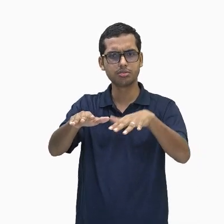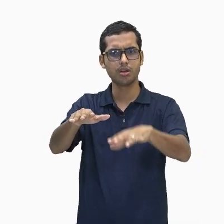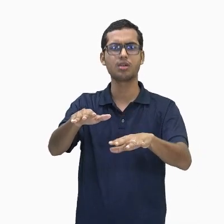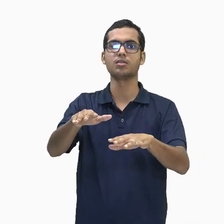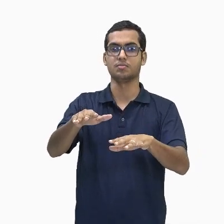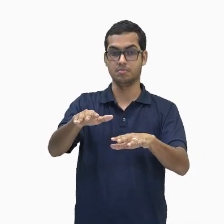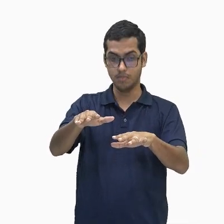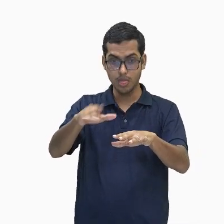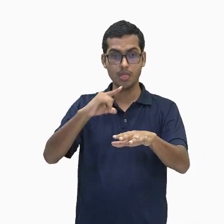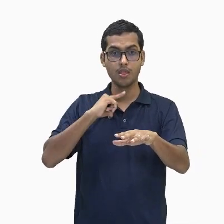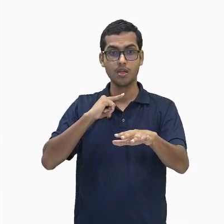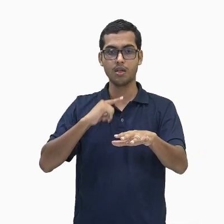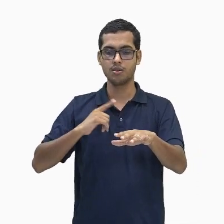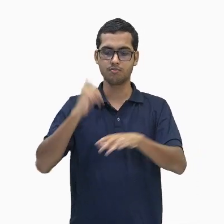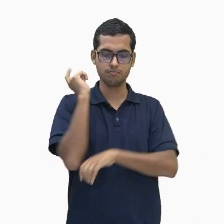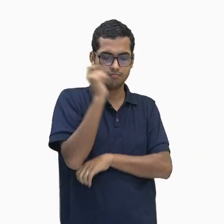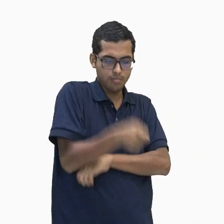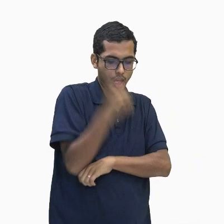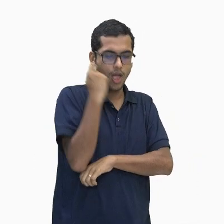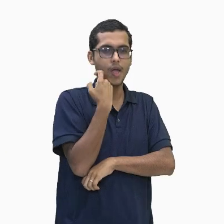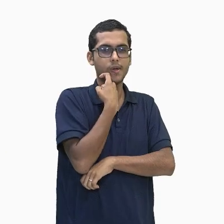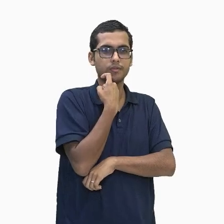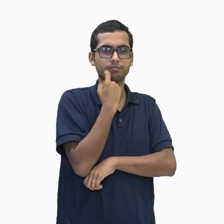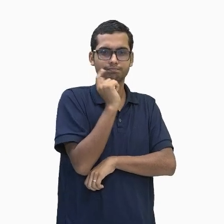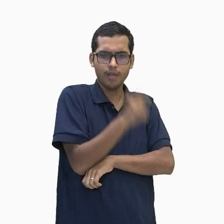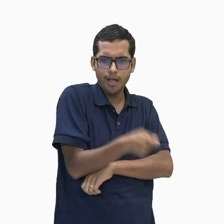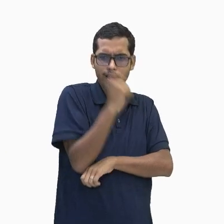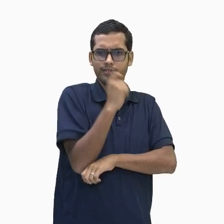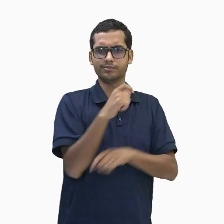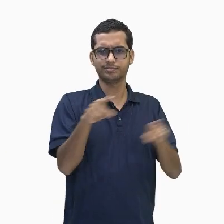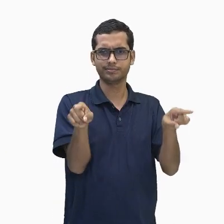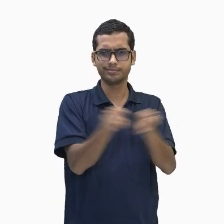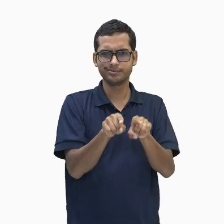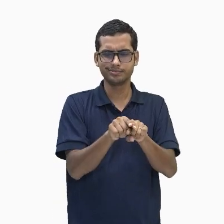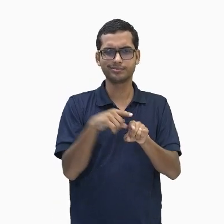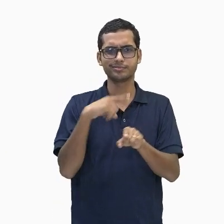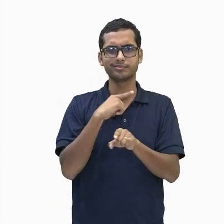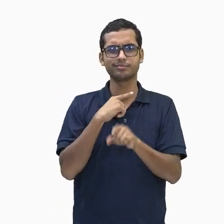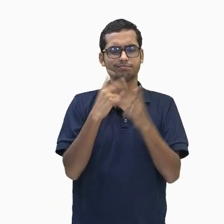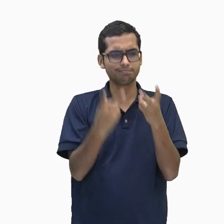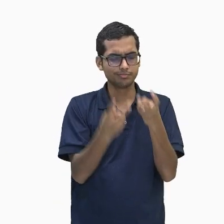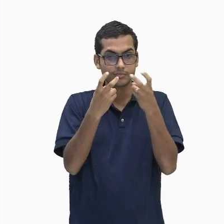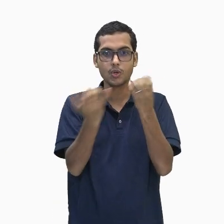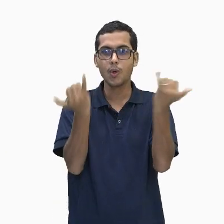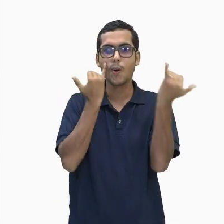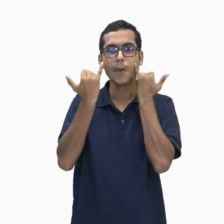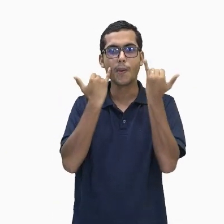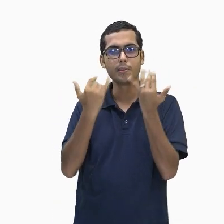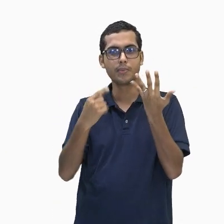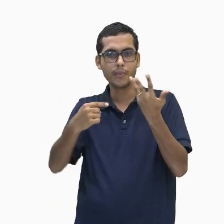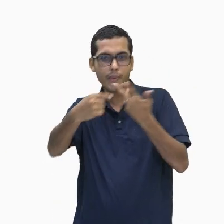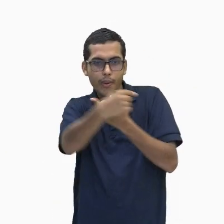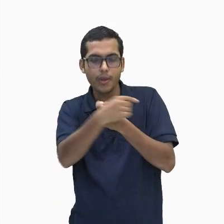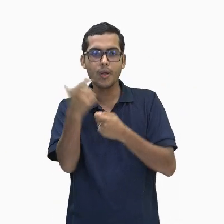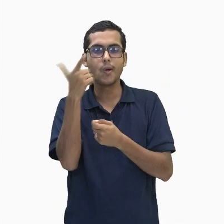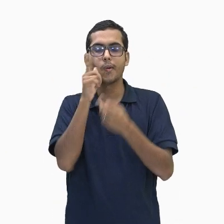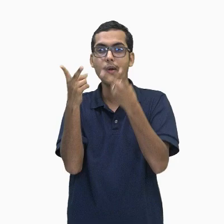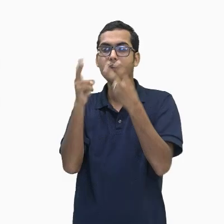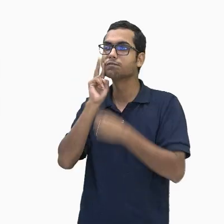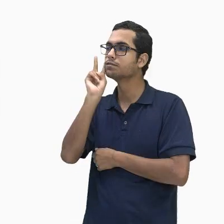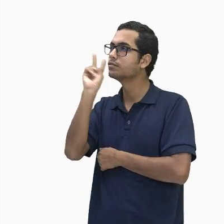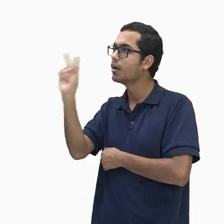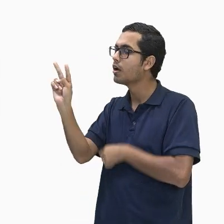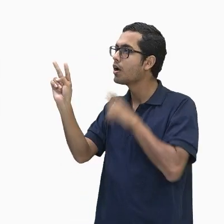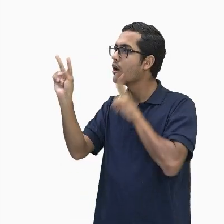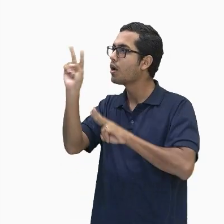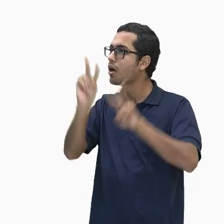influenciada por essa dinâmica. Há ao fundo ali o barco passando. Então, observe quanta informação que eu estou extraindo sem nem começar